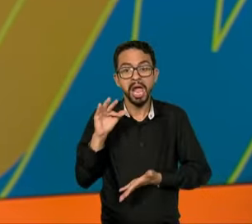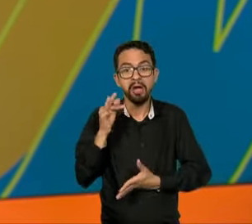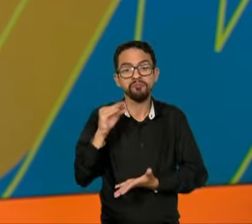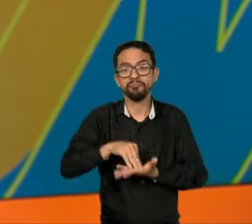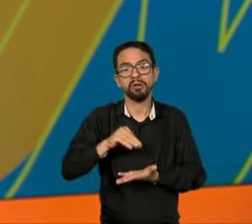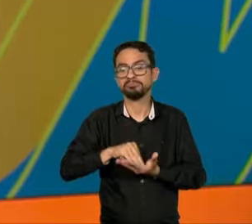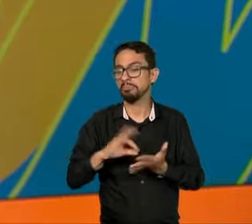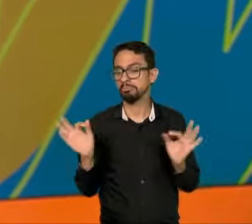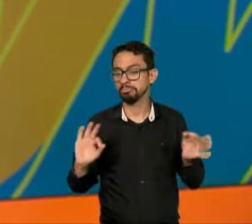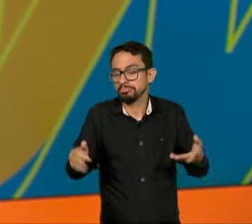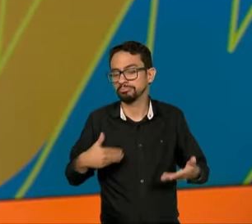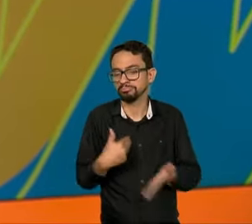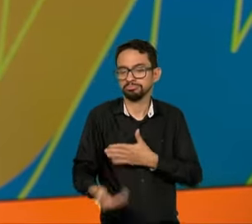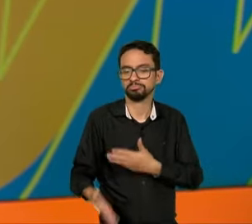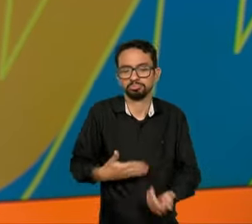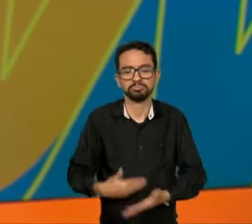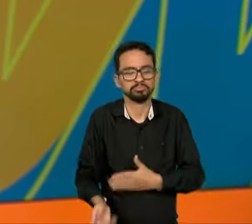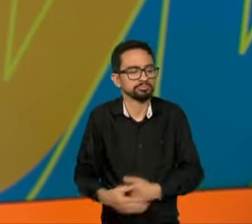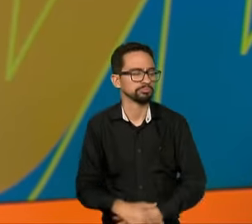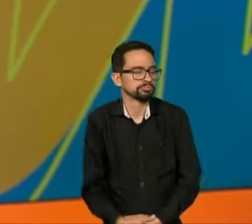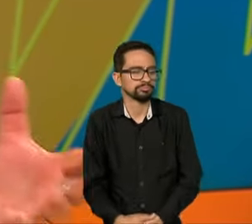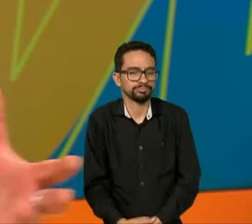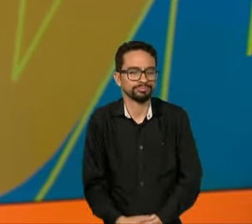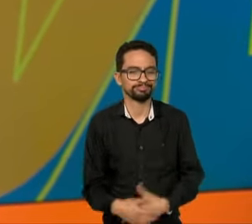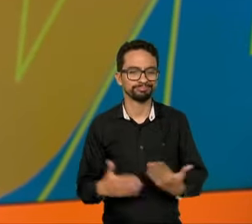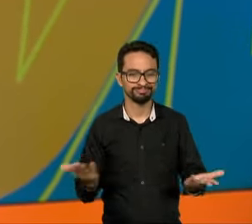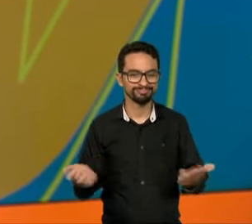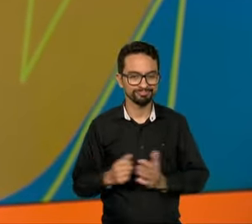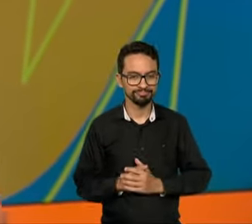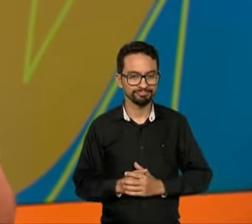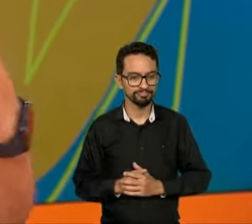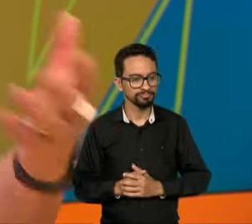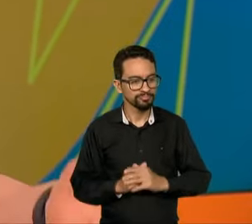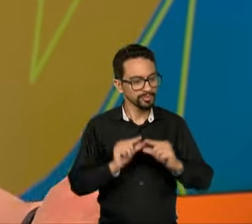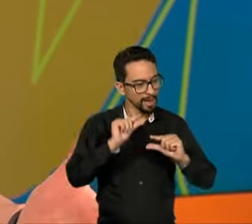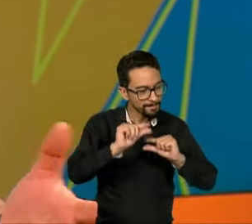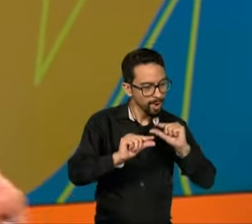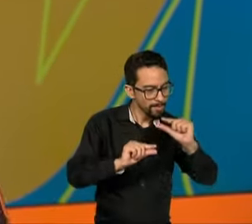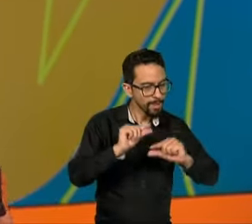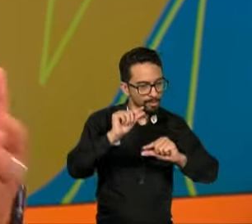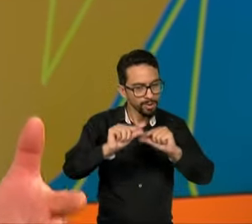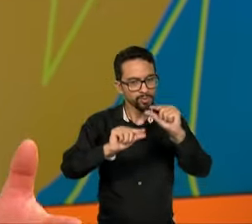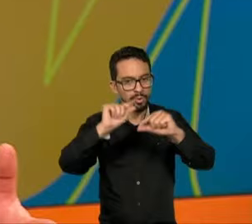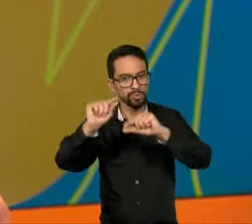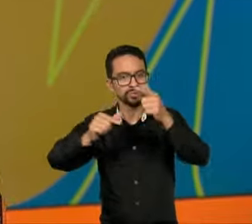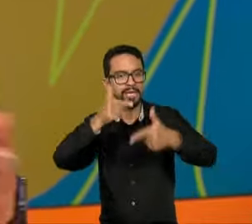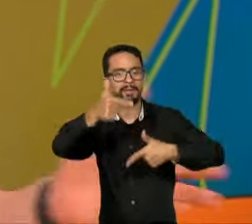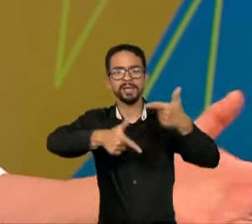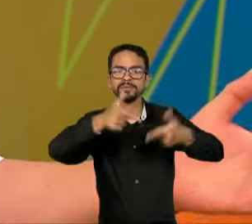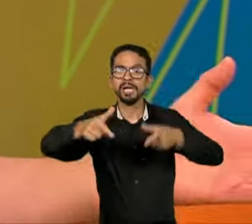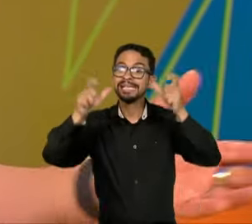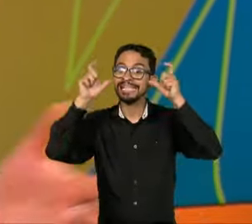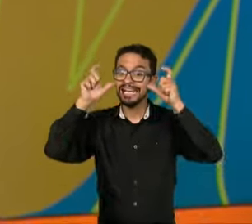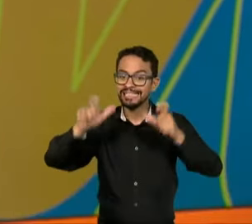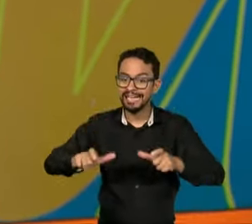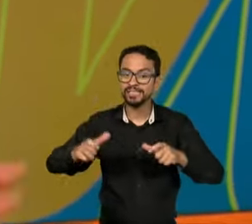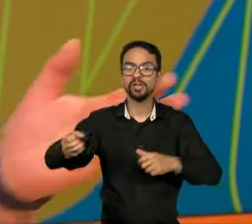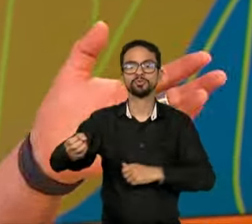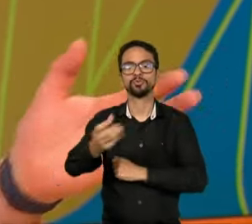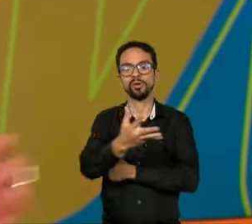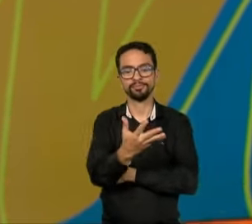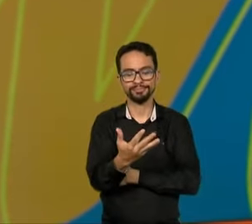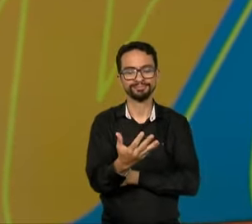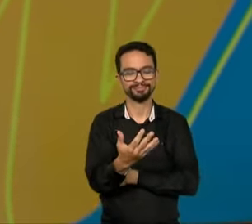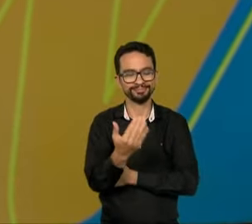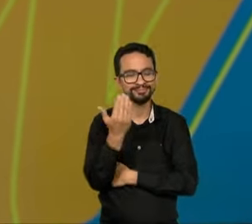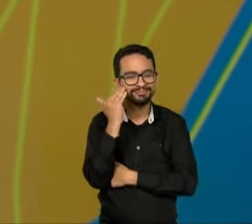não. Então, eu acho que aos poucos a gente vai descobrindo novas pulsões, novos interesses, né? Eu estava aqui brincando a